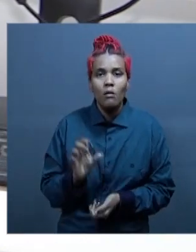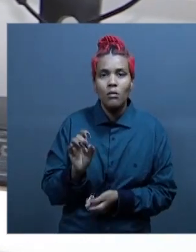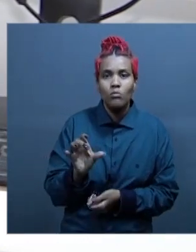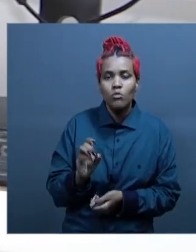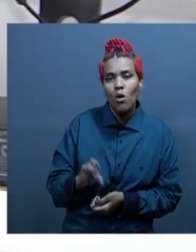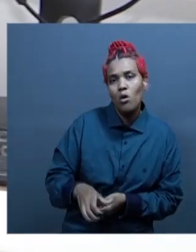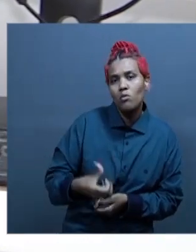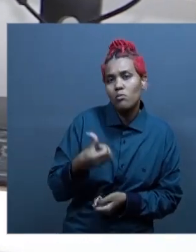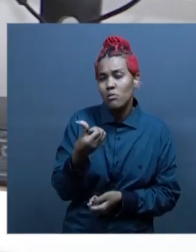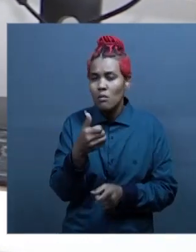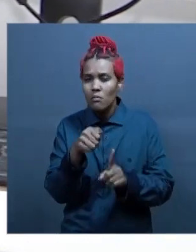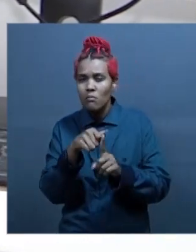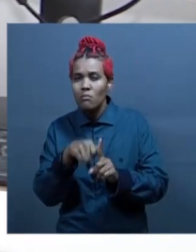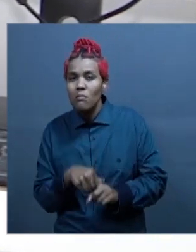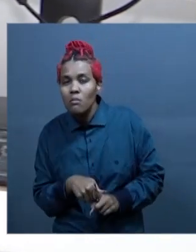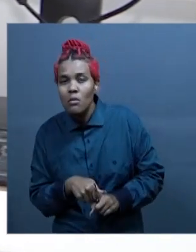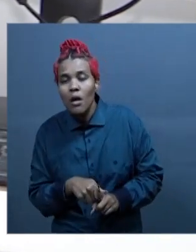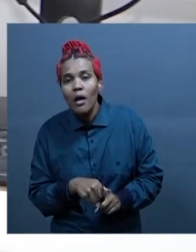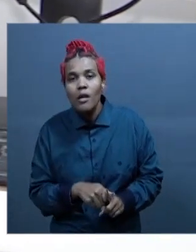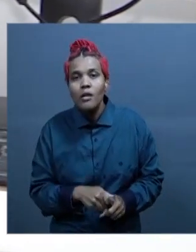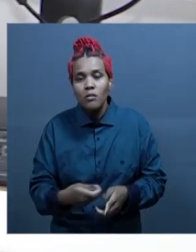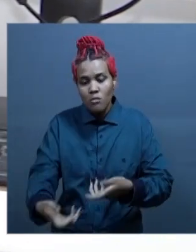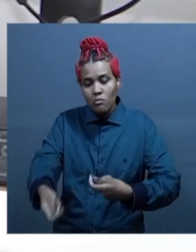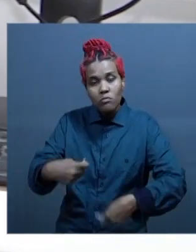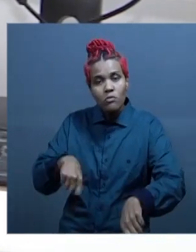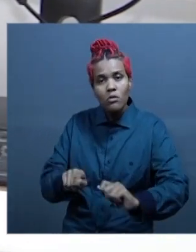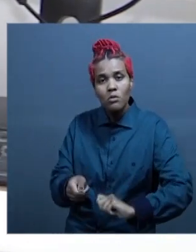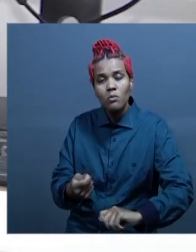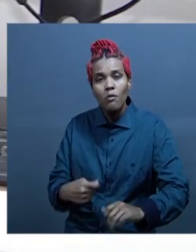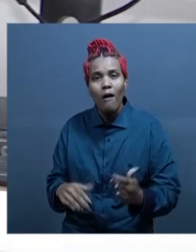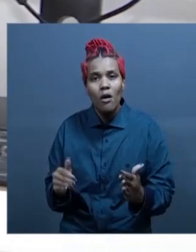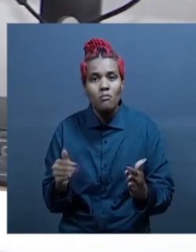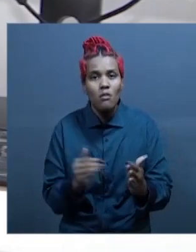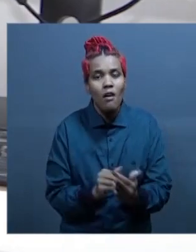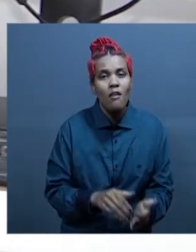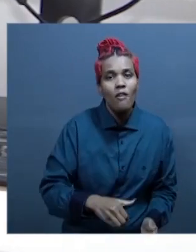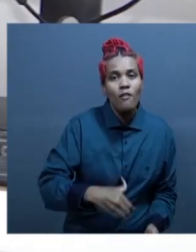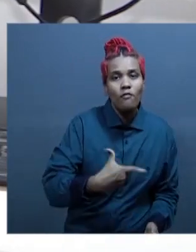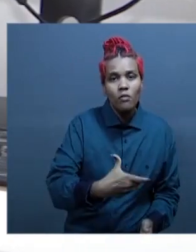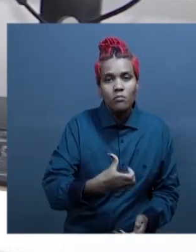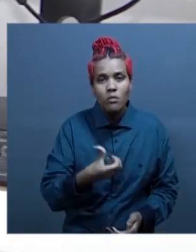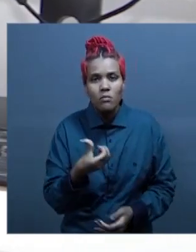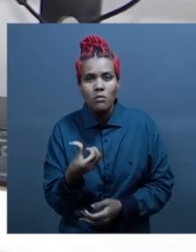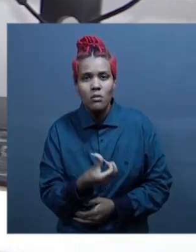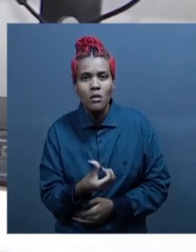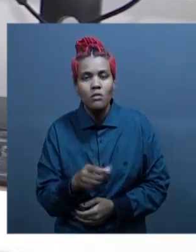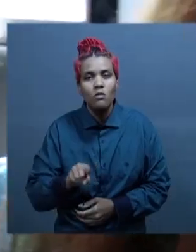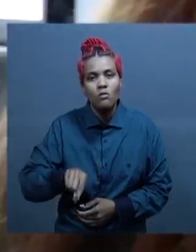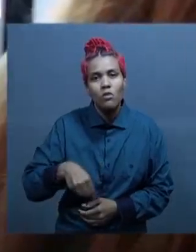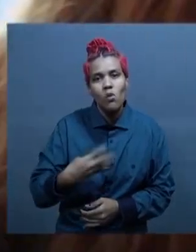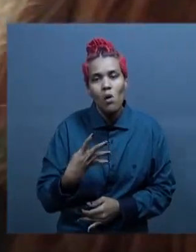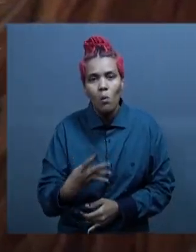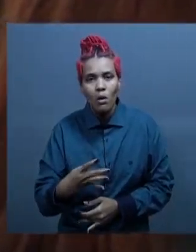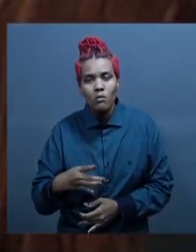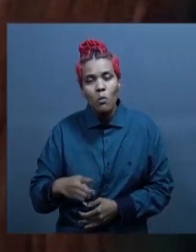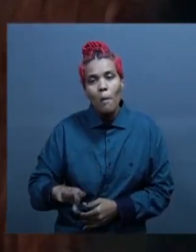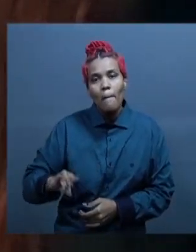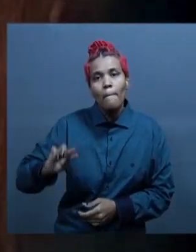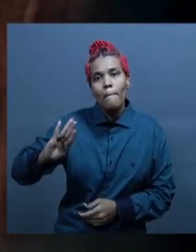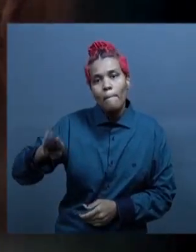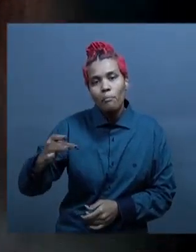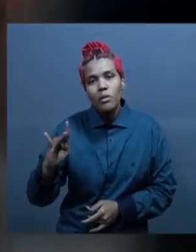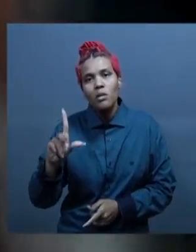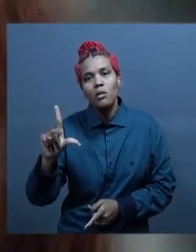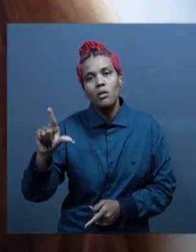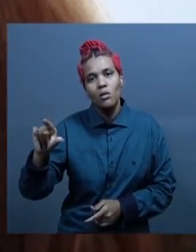seis meses o faturamento do setor chegou a 26,4 bilhões de reais dá para vender de